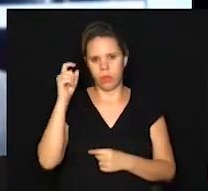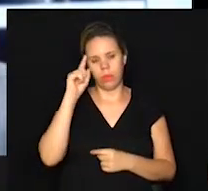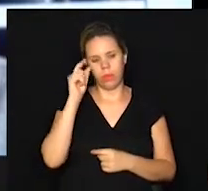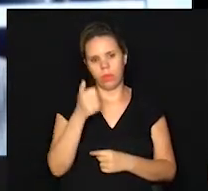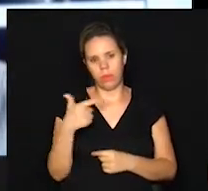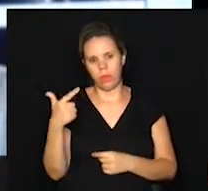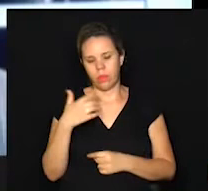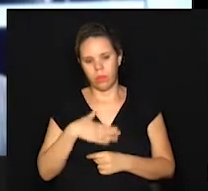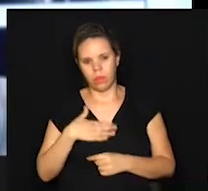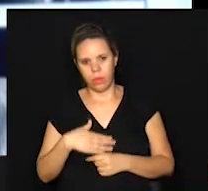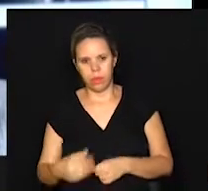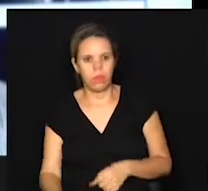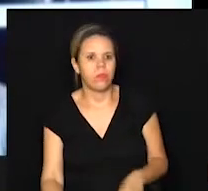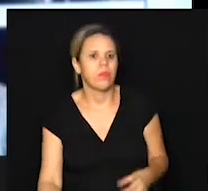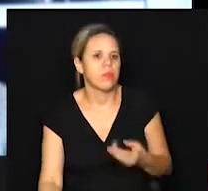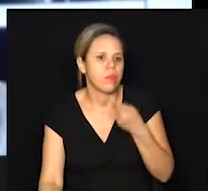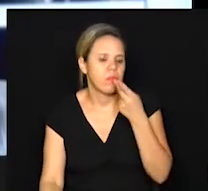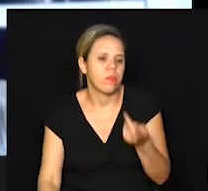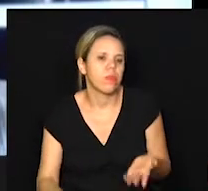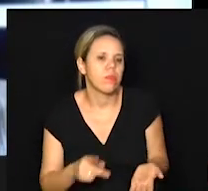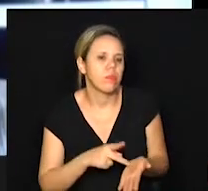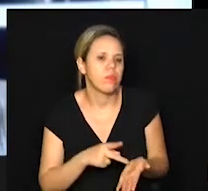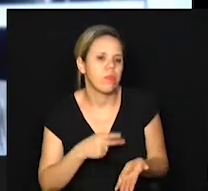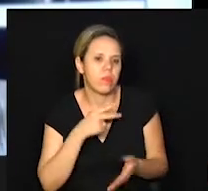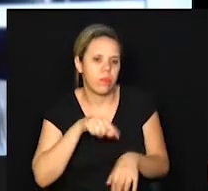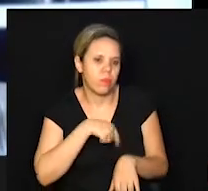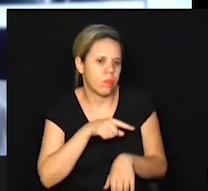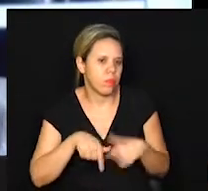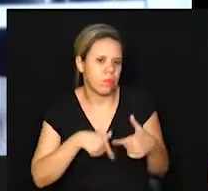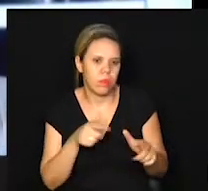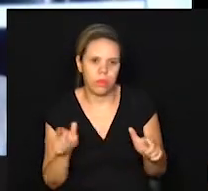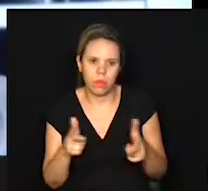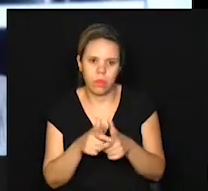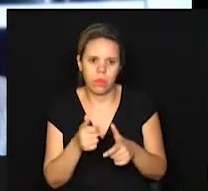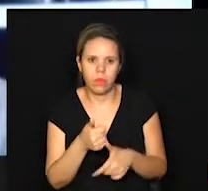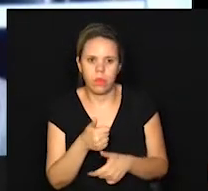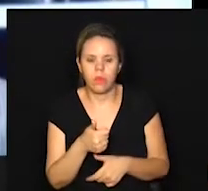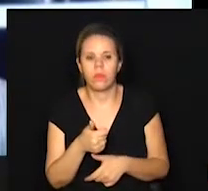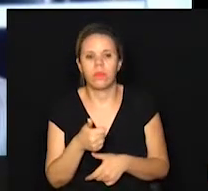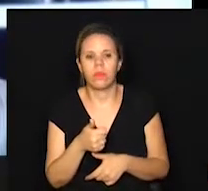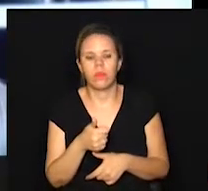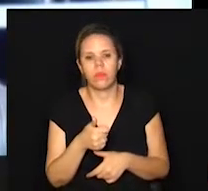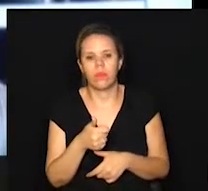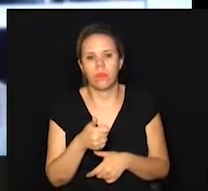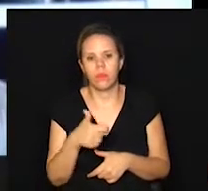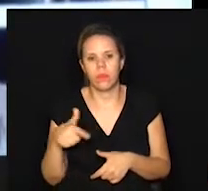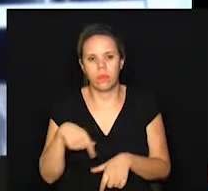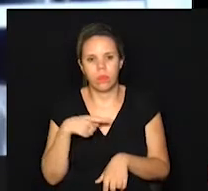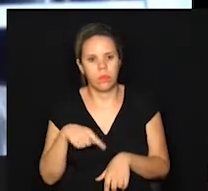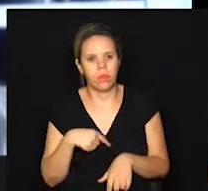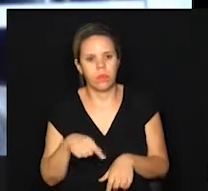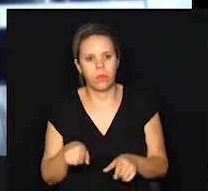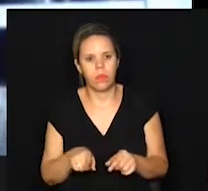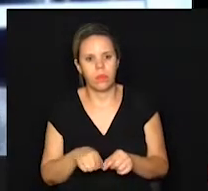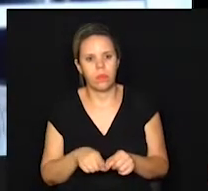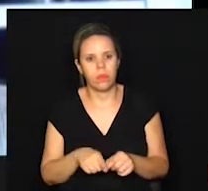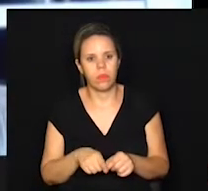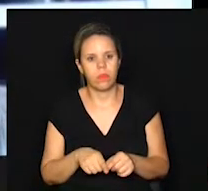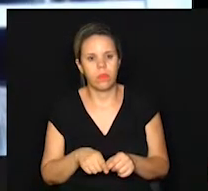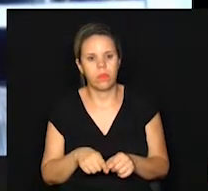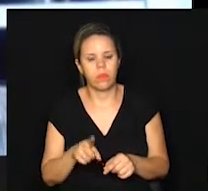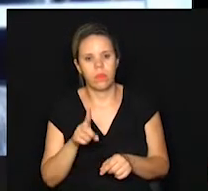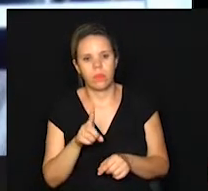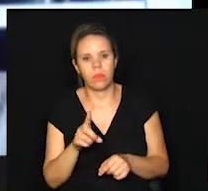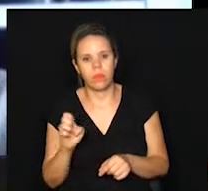agosto, dizendo que, na verdade, a minha carga horária não seria reduzida para, em letras maiúsculas, 12 horas, mas de 12